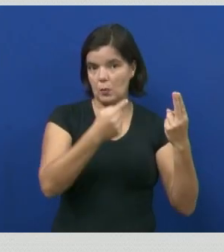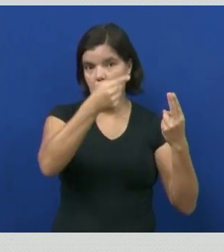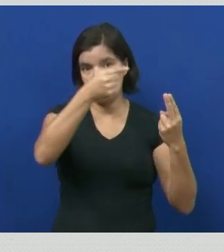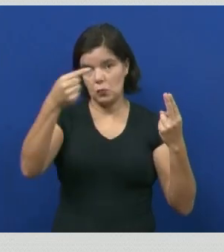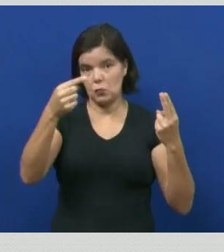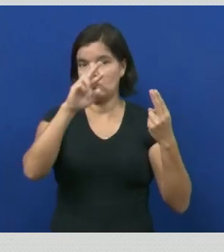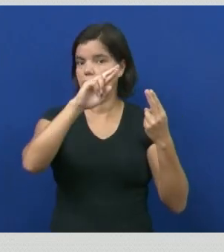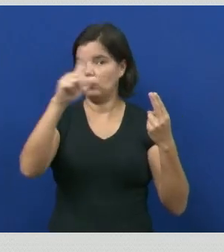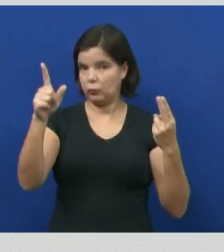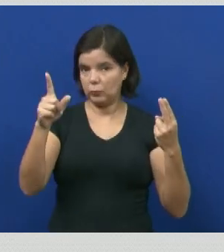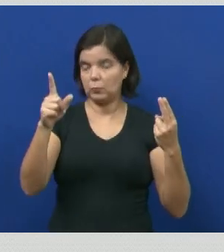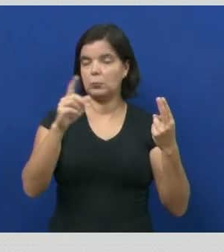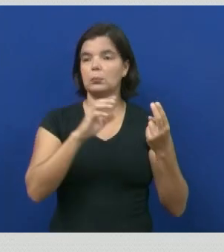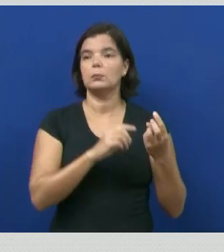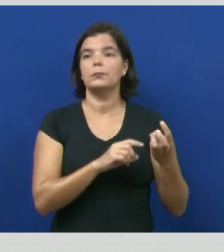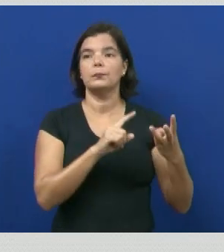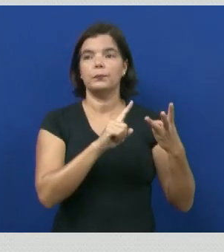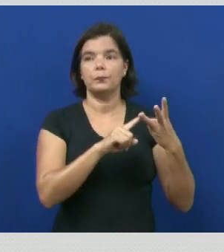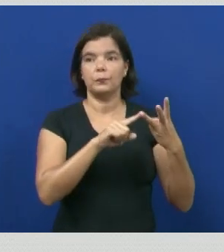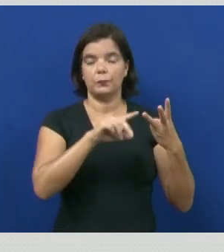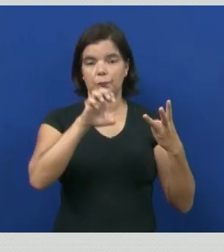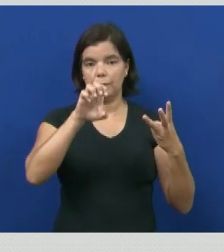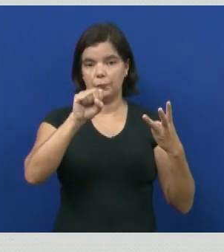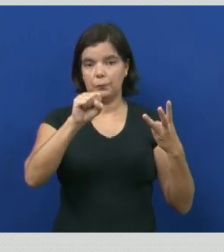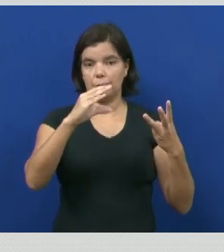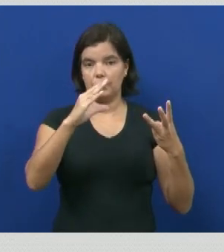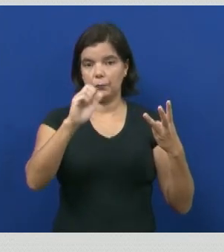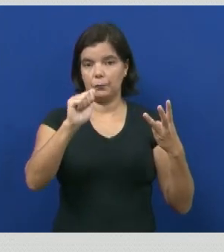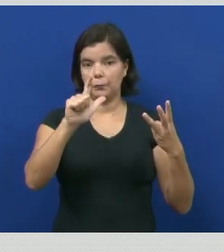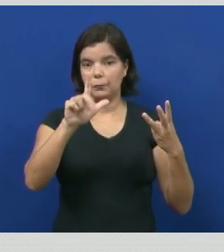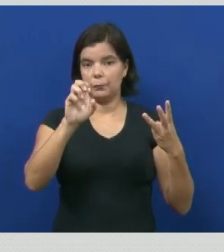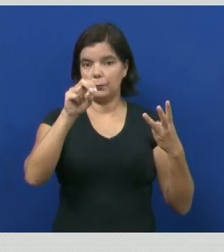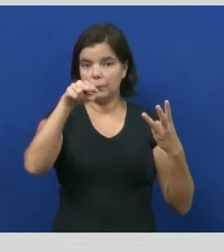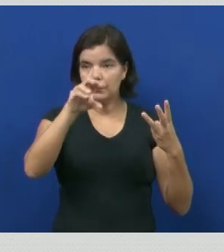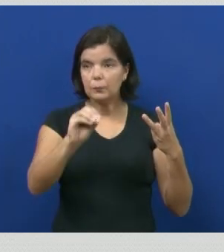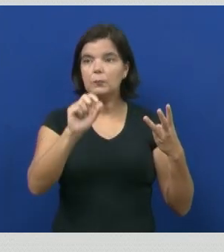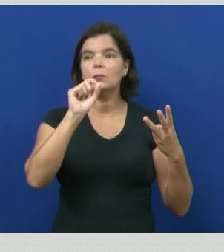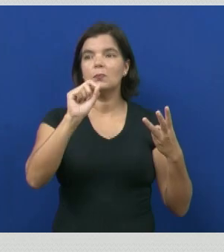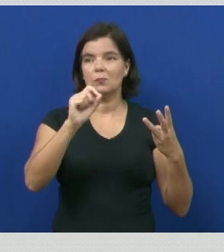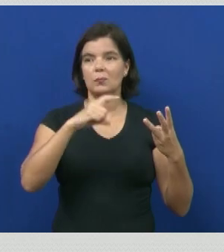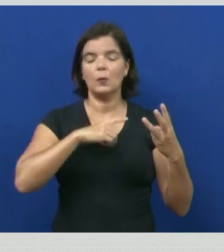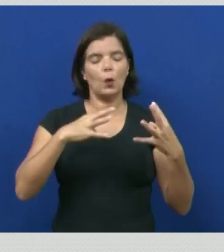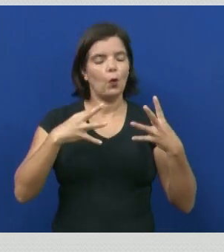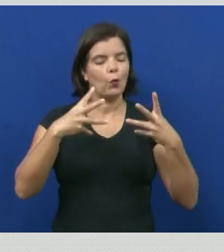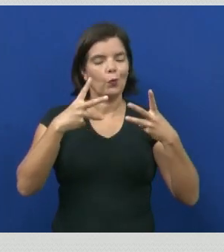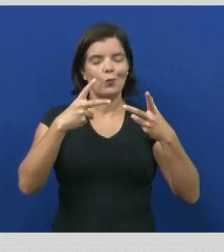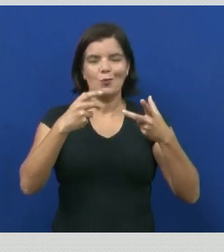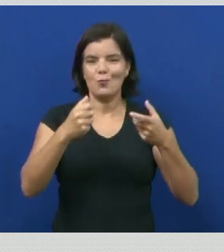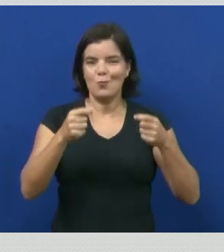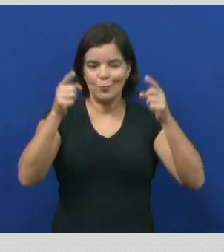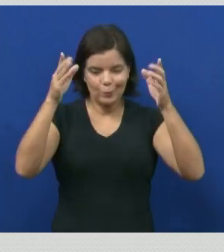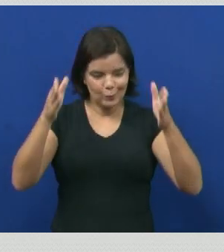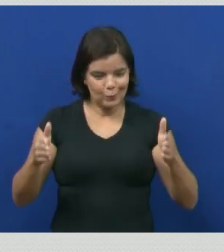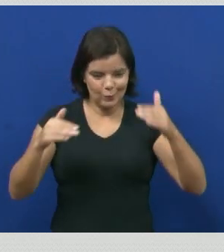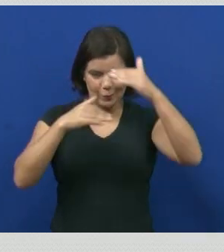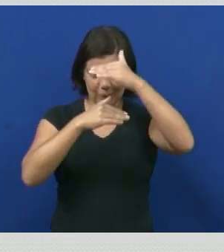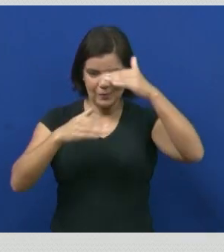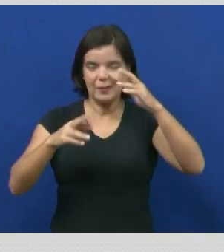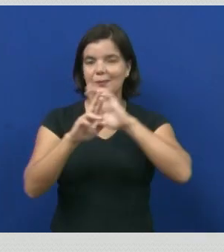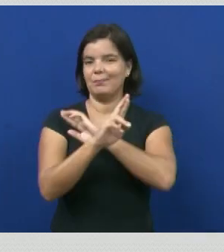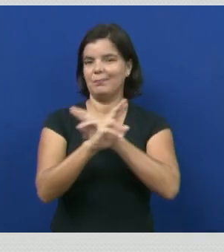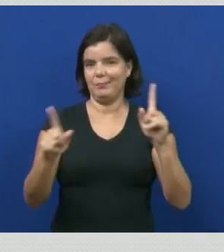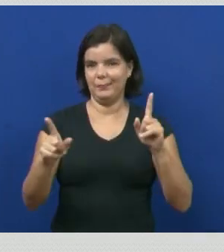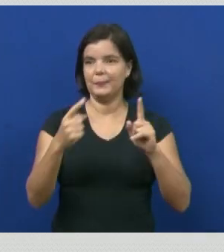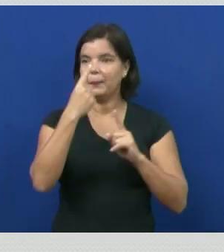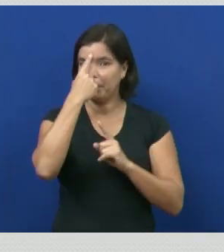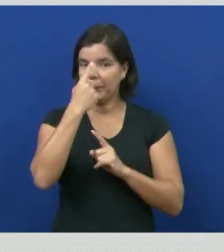lado diferente. E, por fim, nós temos o escaleno, que possui todos os lados diferentes. Na imagem